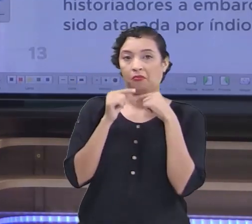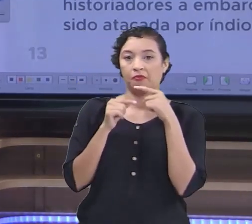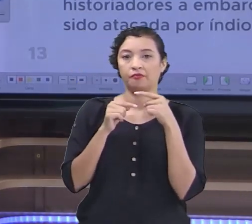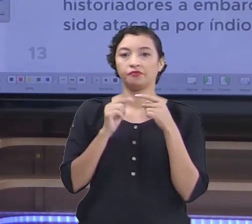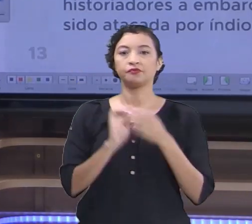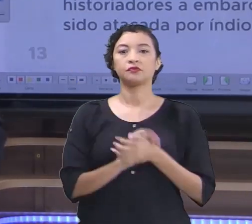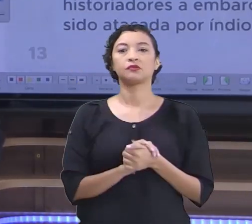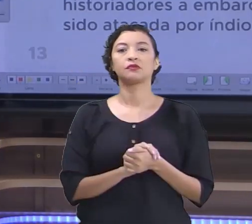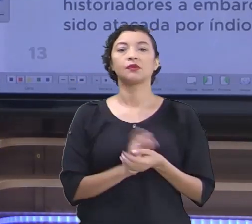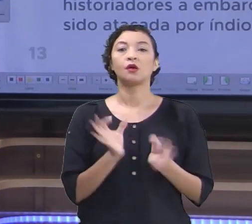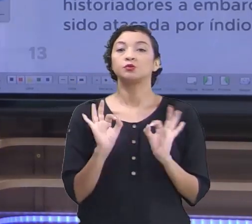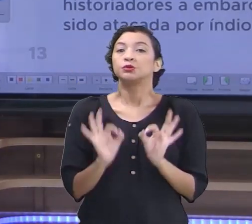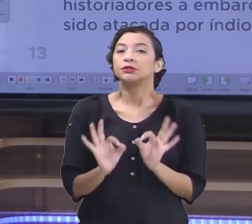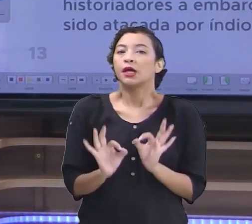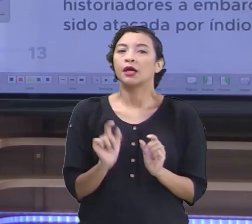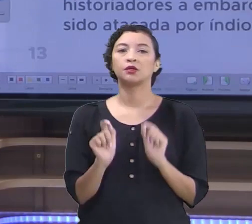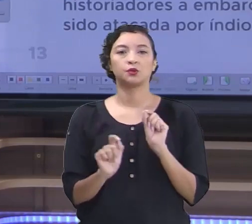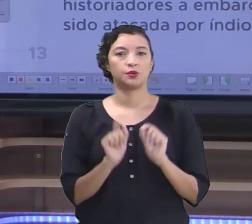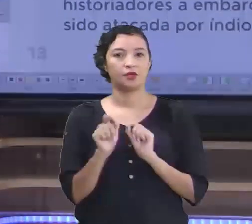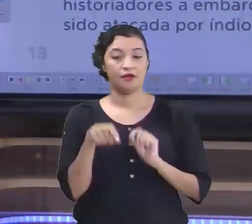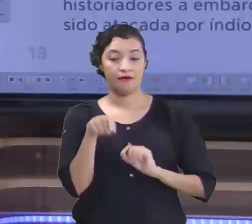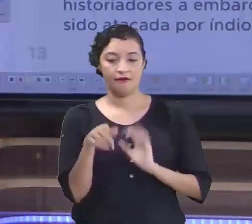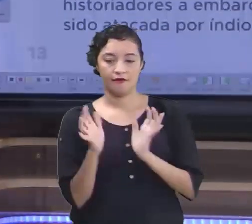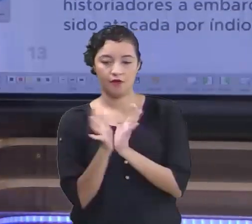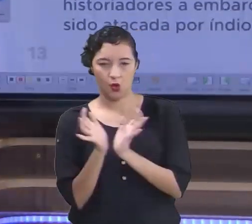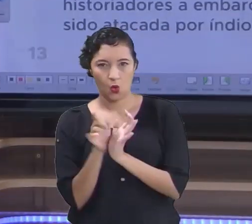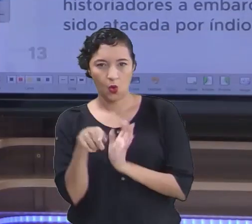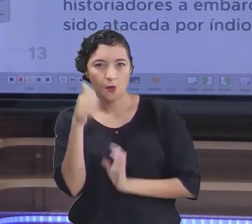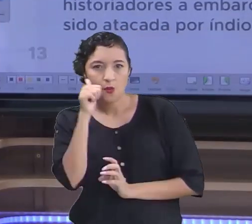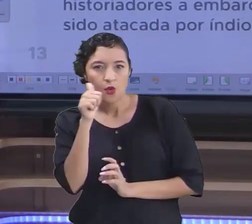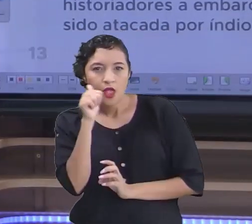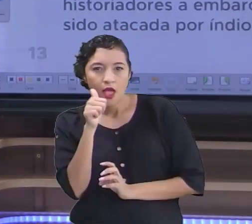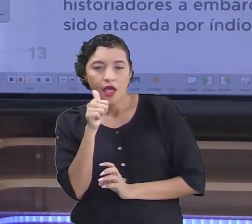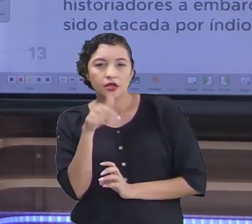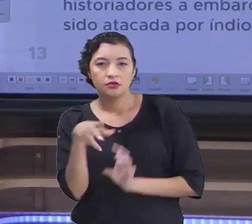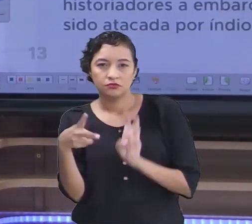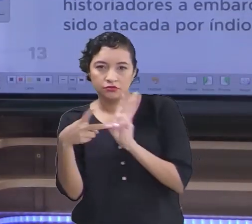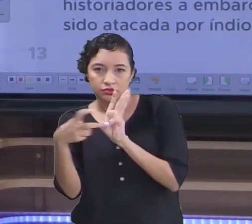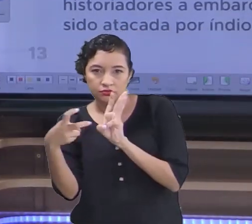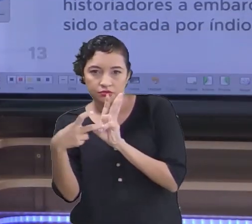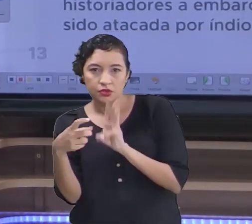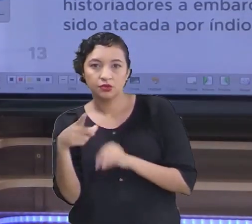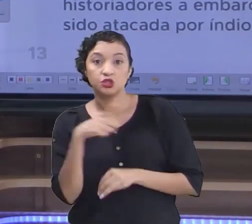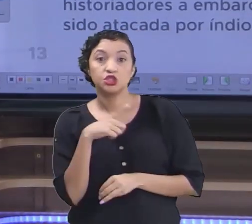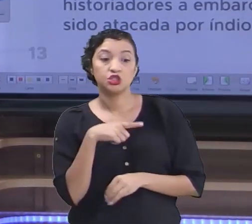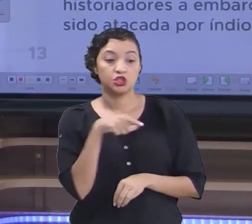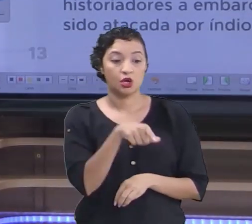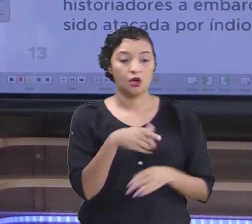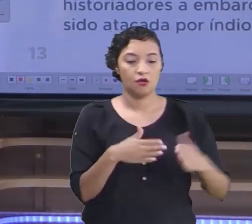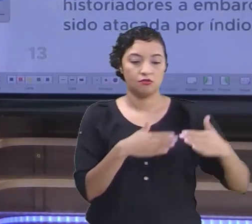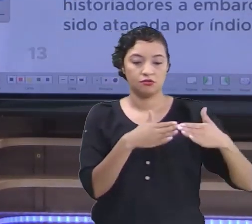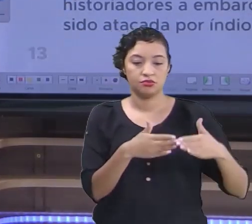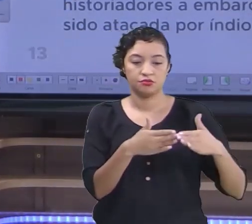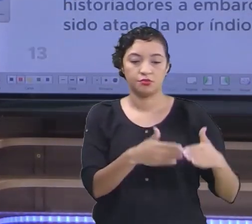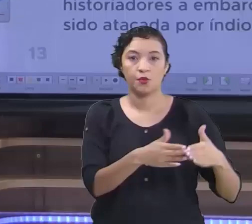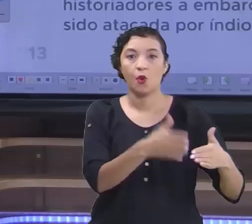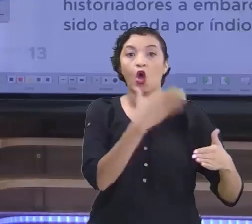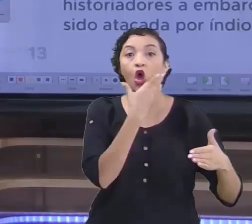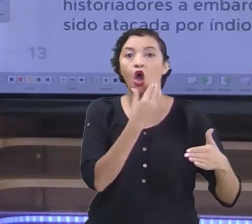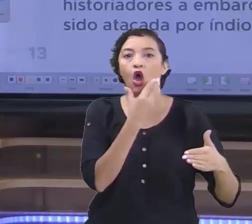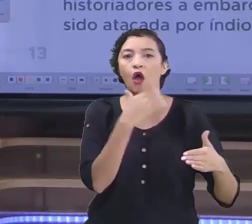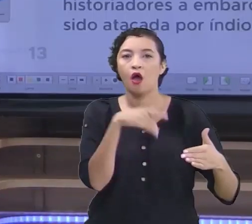O certo é que esse grupo de mulheres, quando atacaram o barco, tinha um homem especial no barco. Era o homem que escrevia